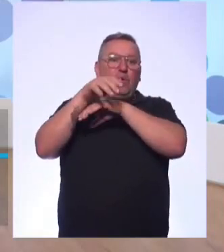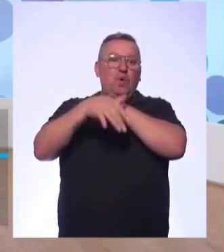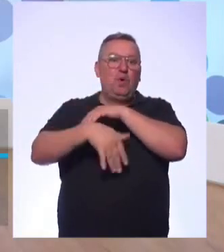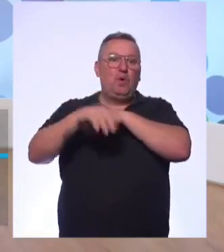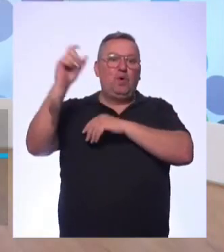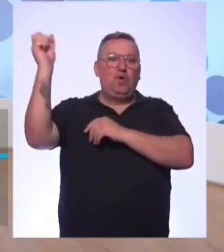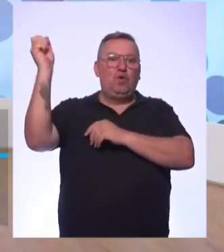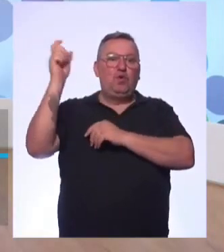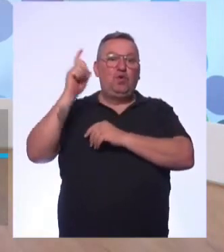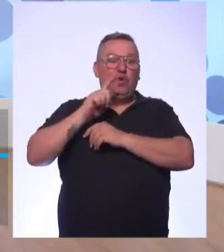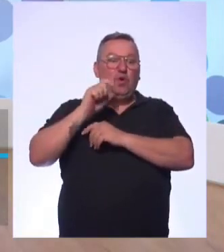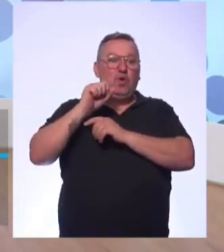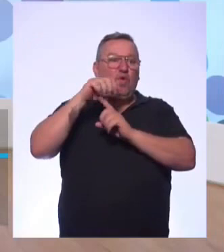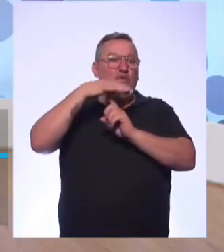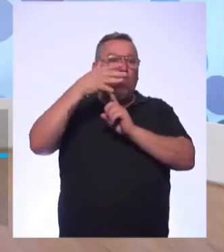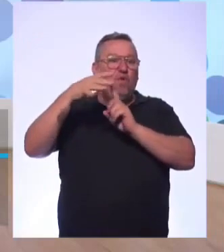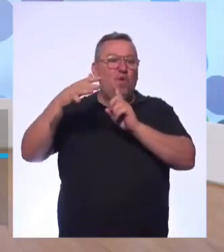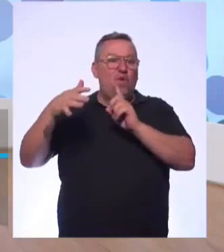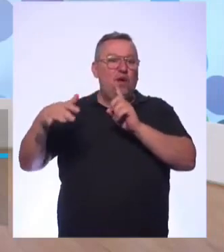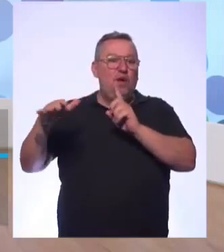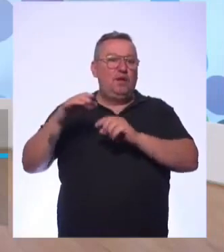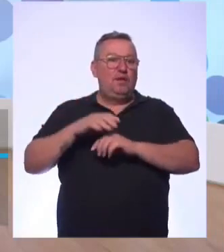Sol, folhas. Você viu uma cachoeira aqui?